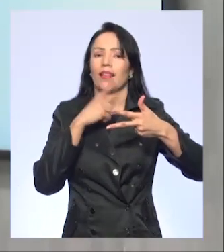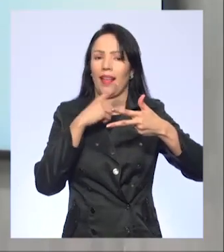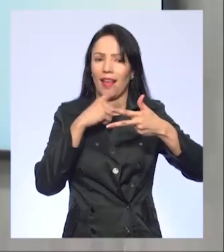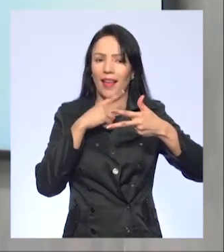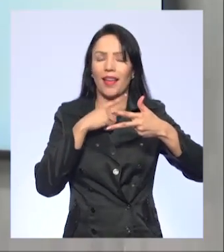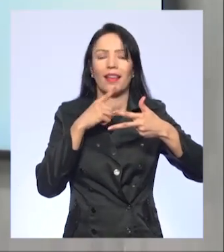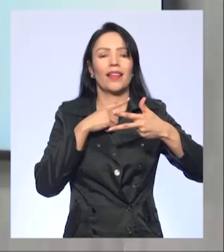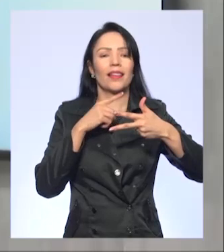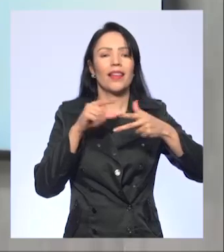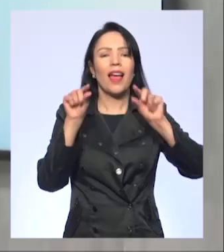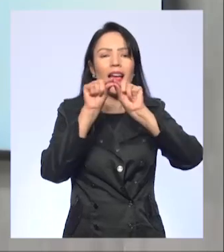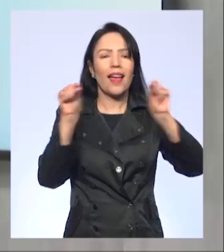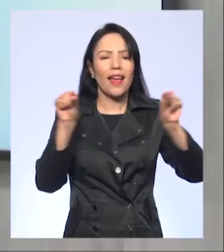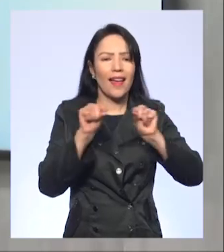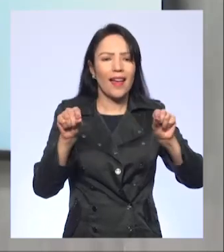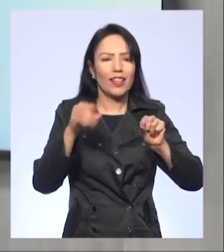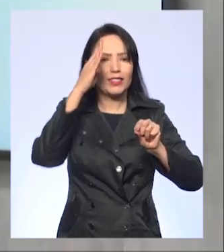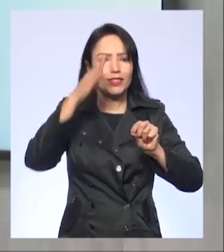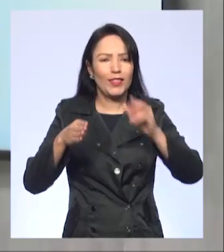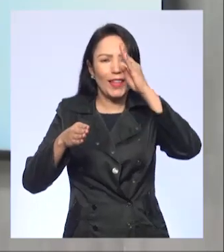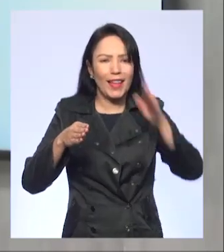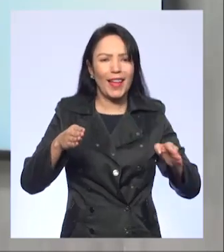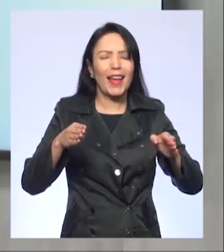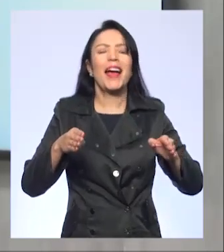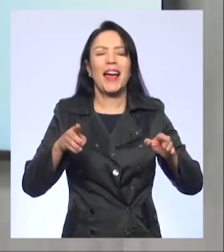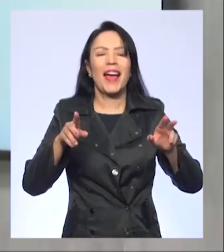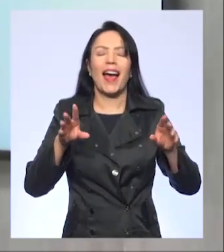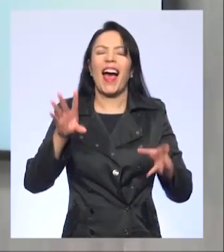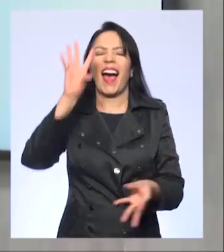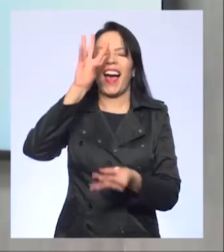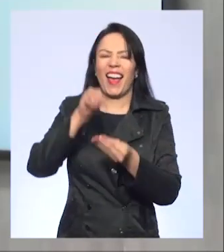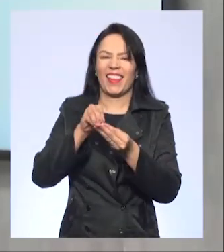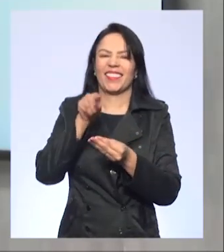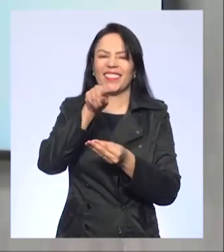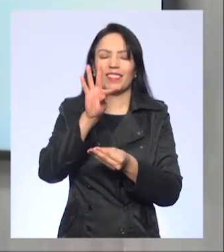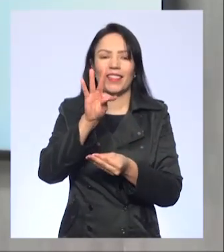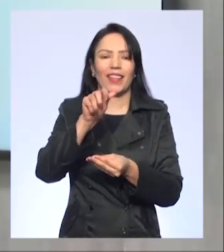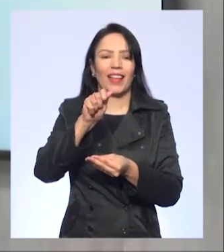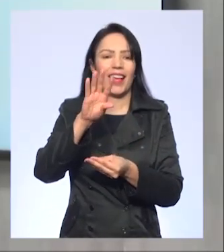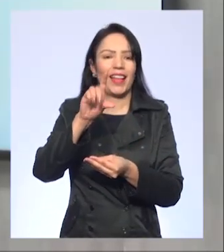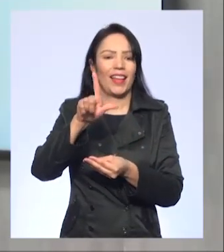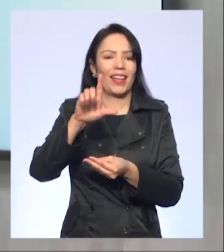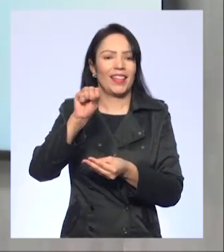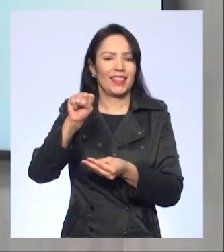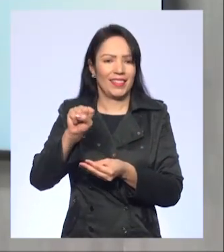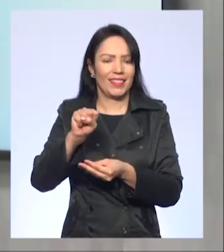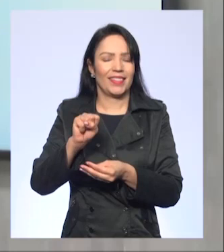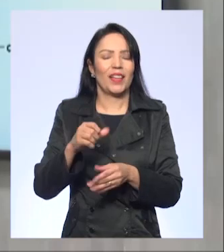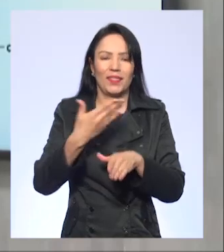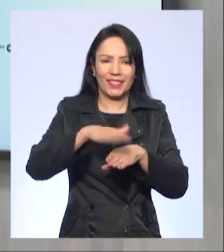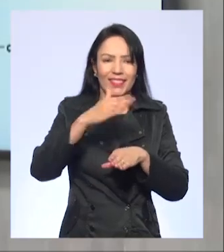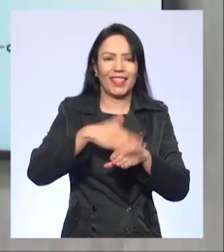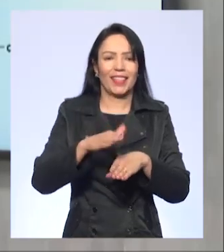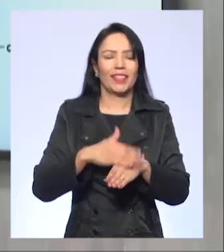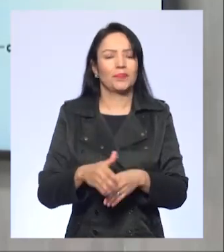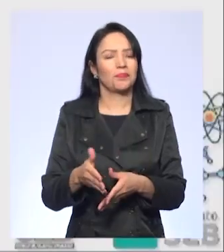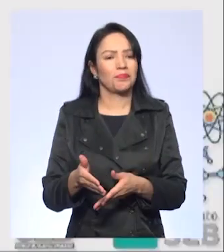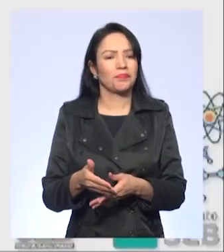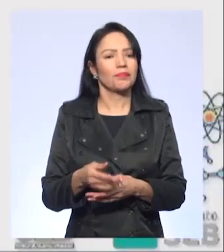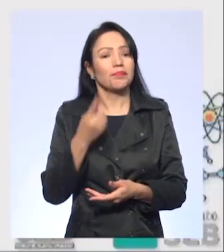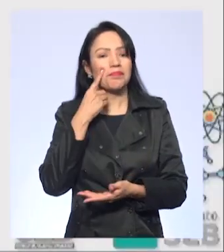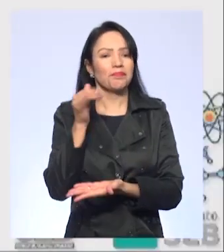duas transversais, caixa. É o Teorema de Tales, tá? Vamos lá? Vamos praticar alguns exercícios? Dá uma olhada